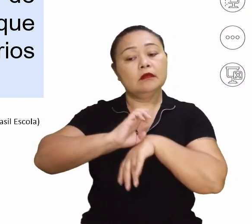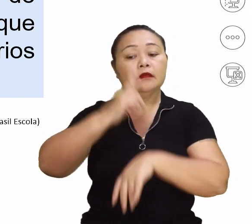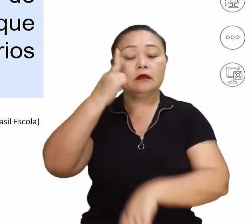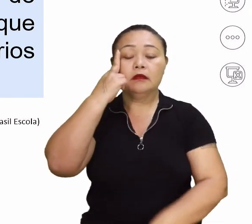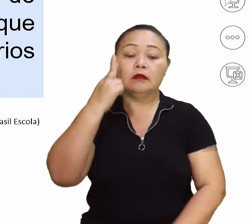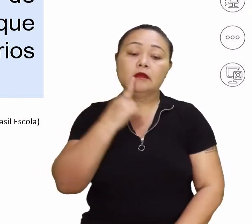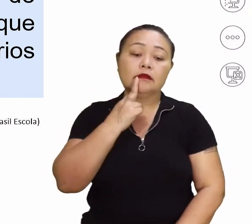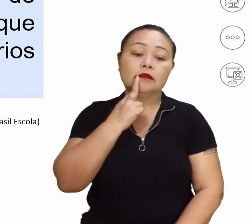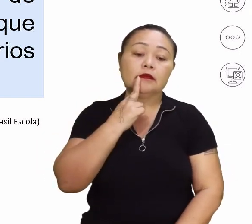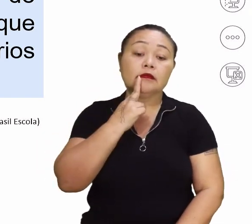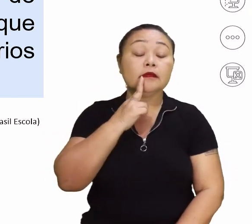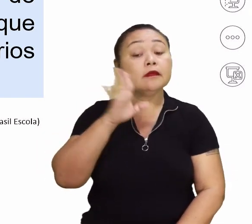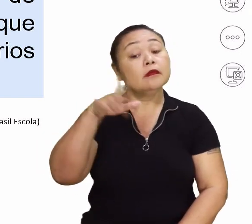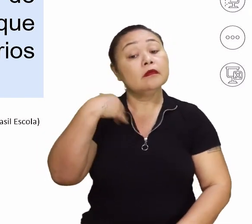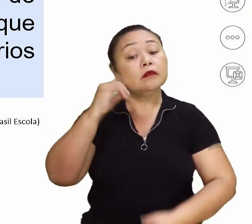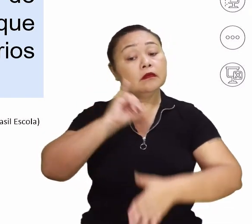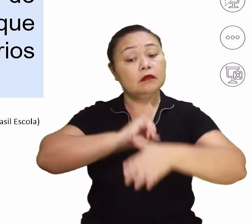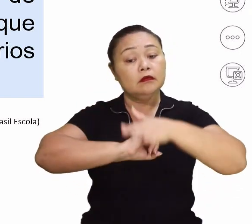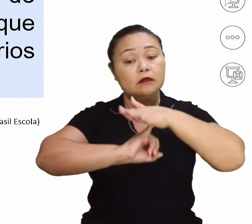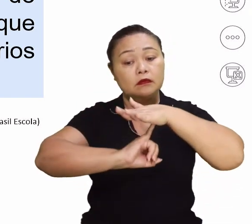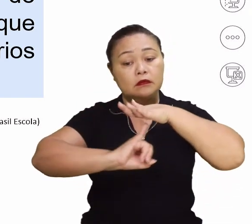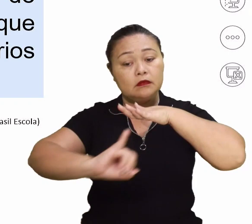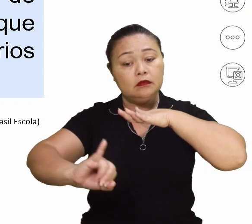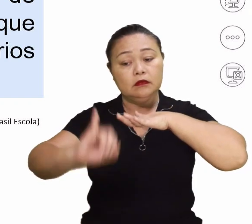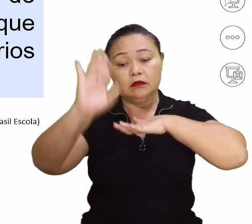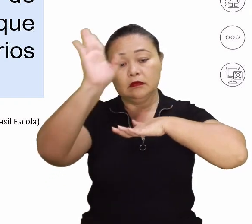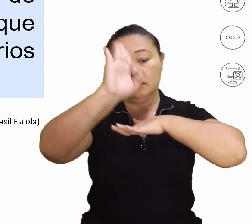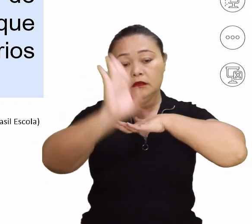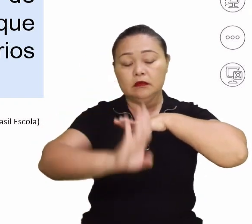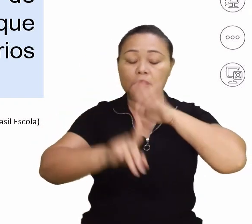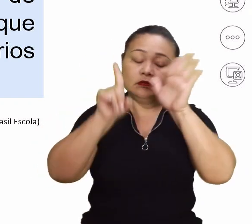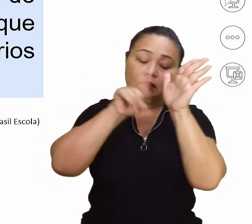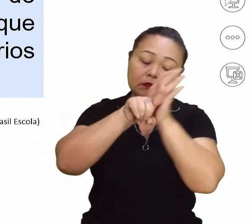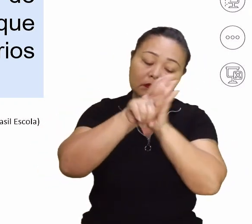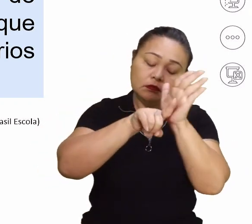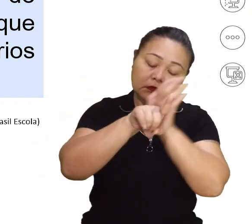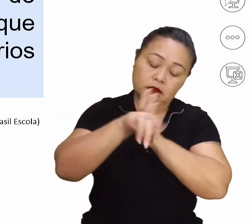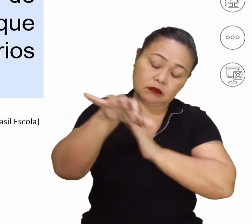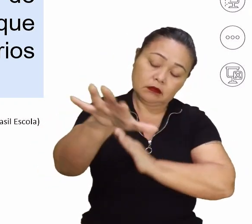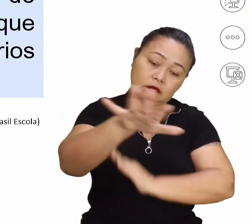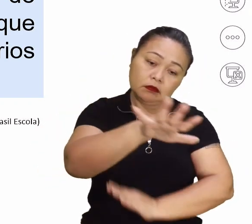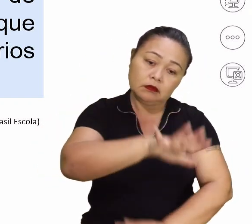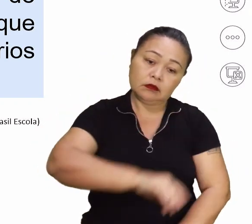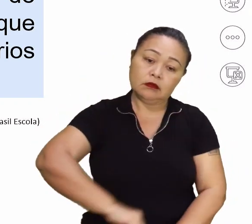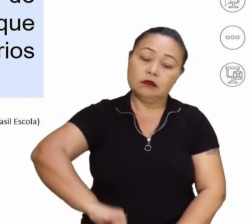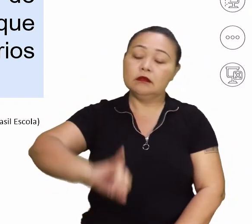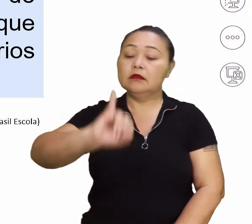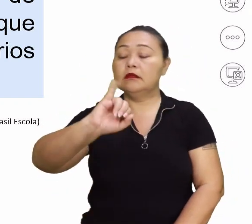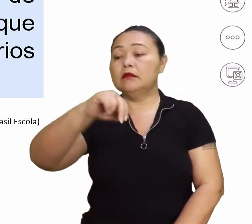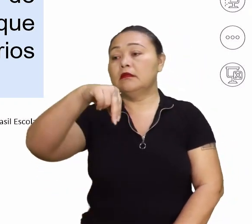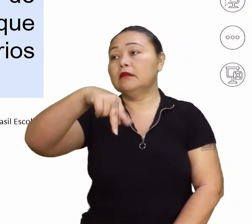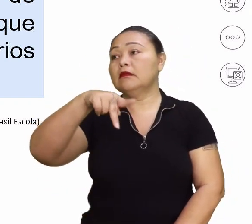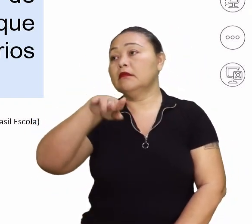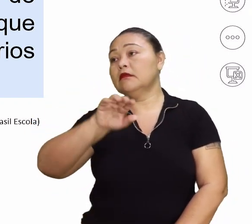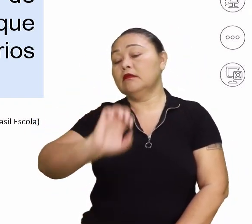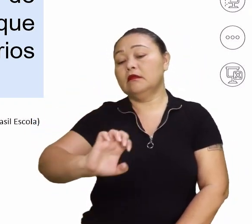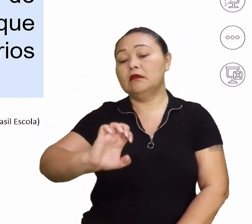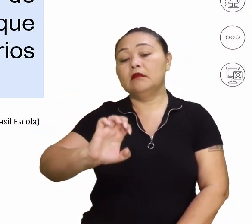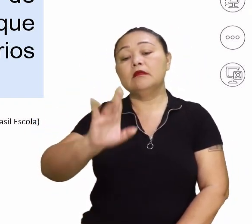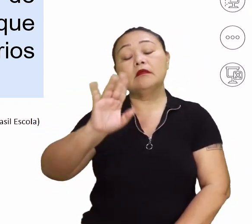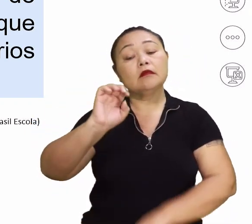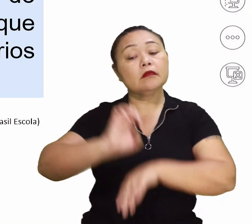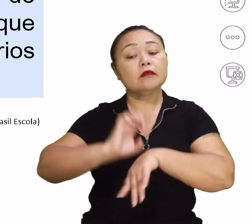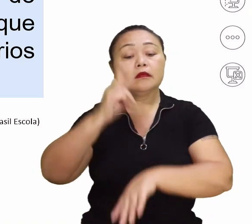Rondônia. Segundo o Instituto Nacional de Pesquisas Espaciais, o INPE, o estado de